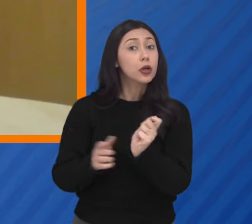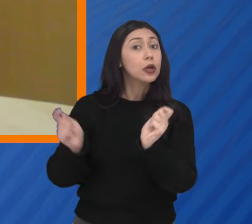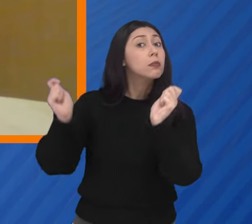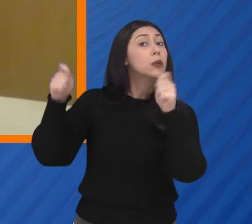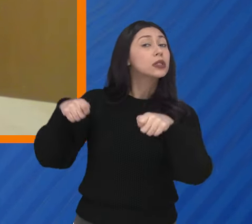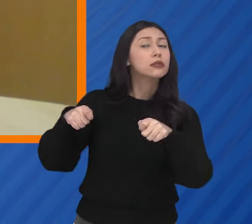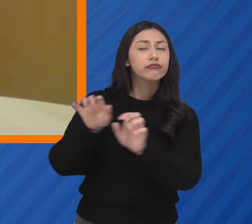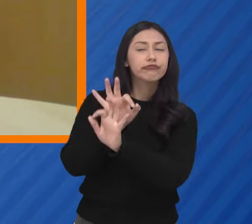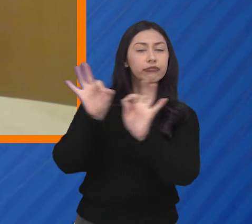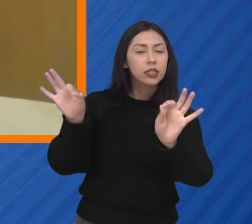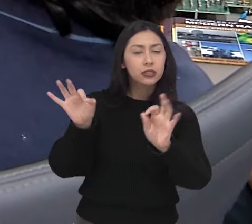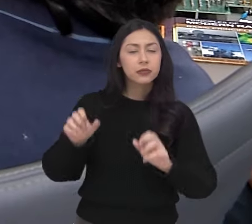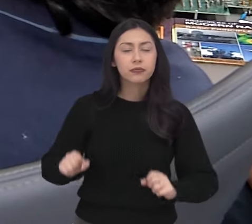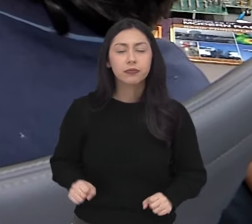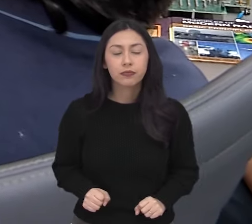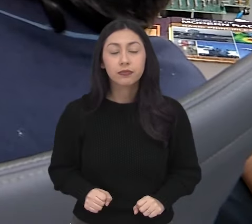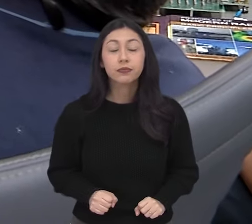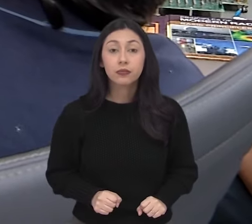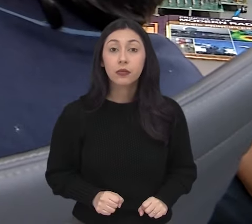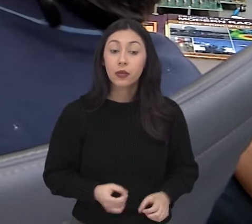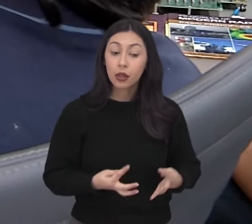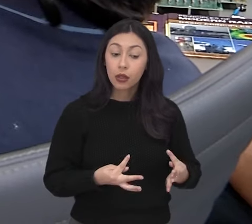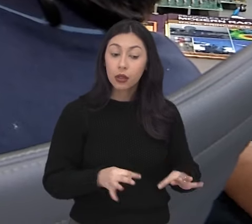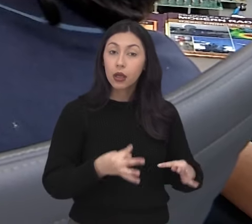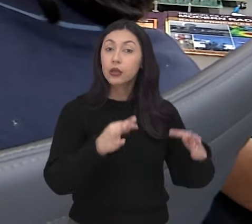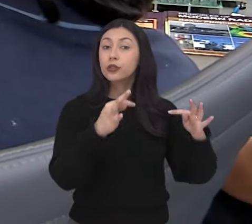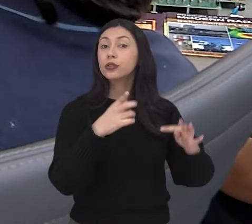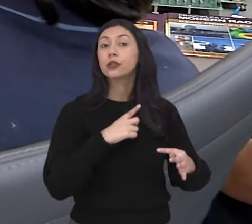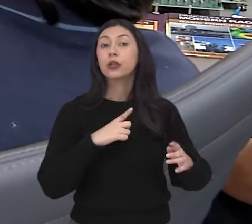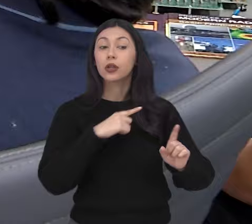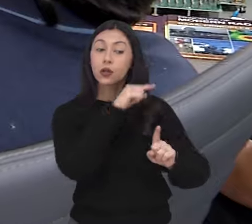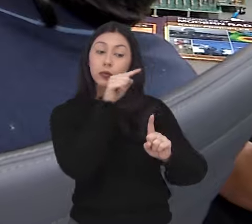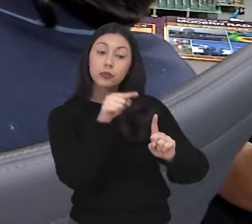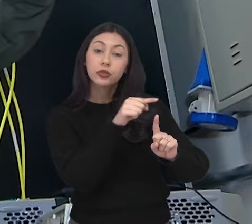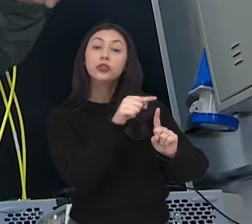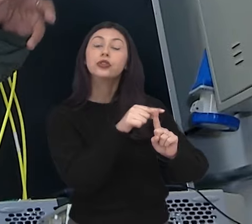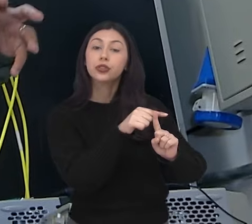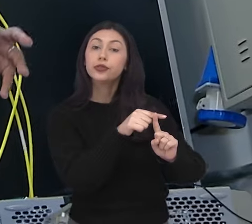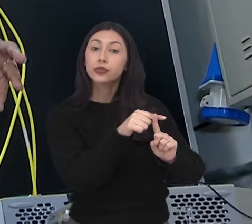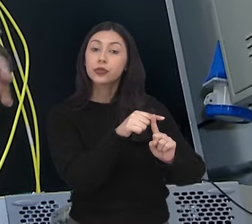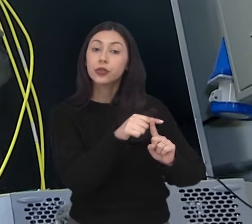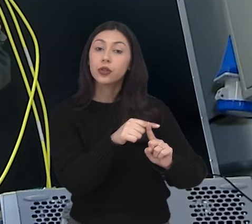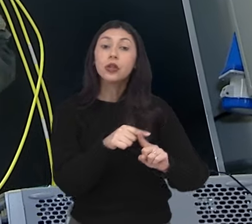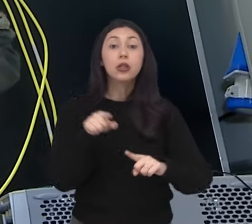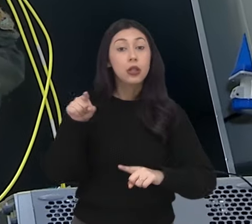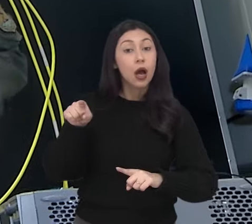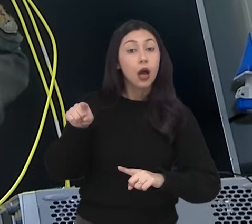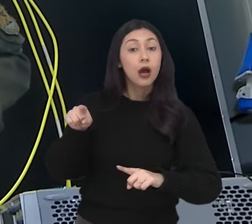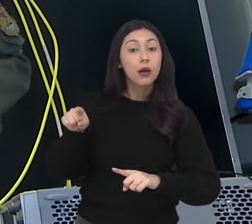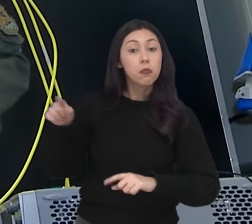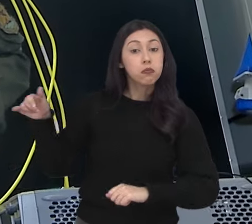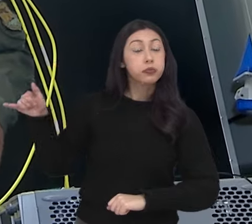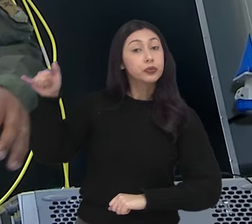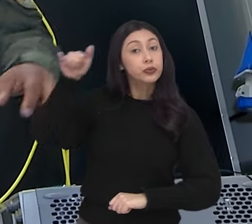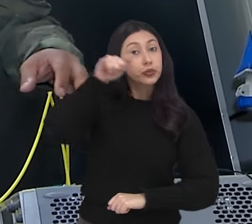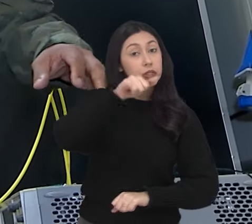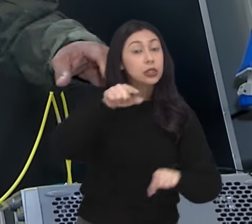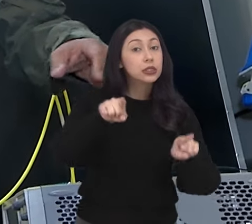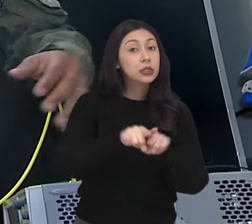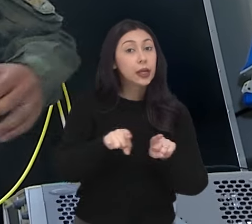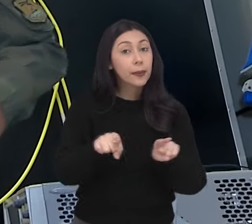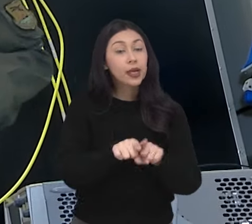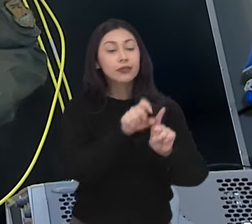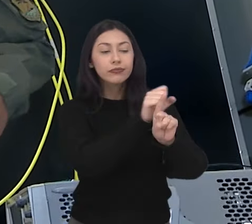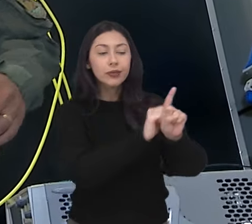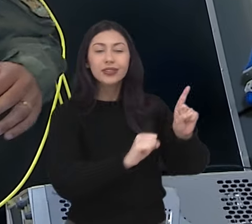exito numa operação militar essa tecnologia tem alguns objetivos tanto para as próprias Forças Armadas quanto